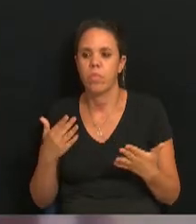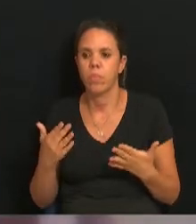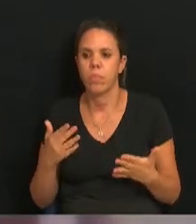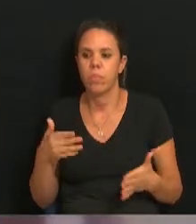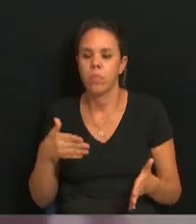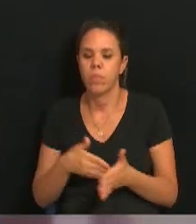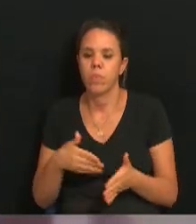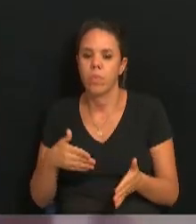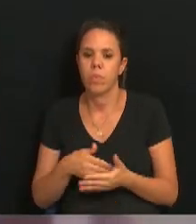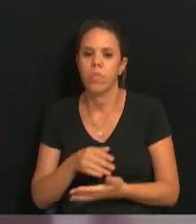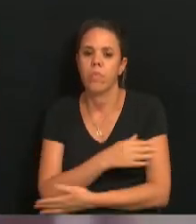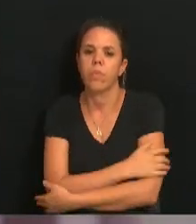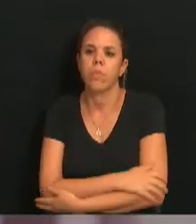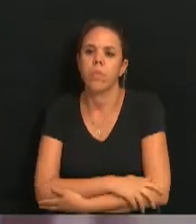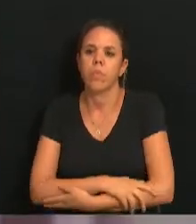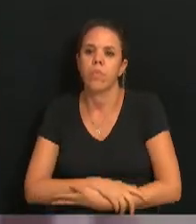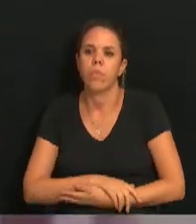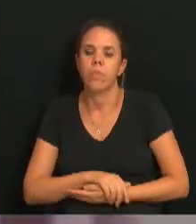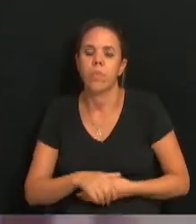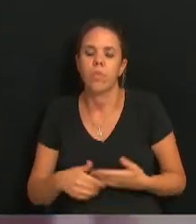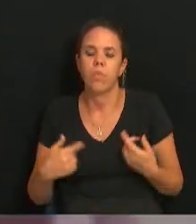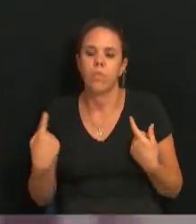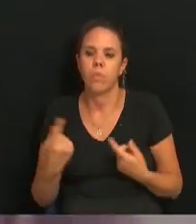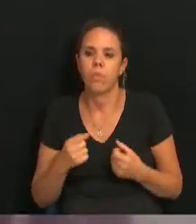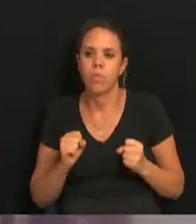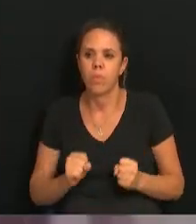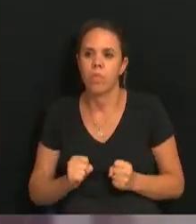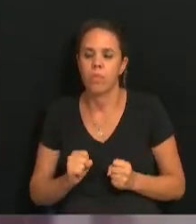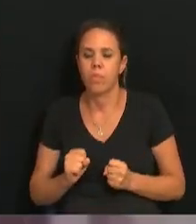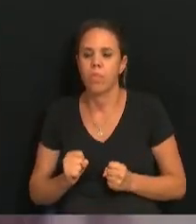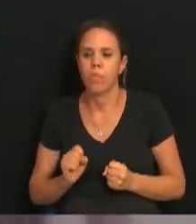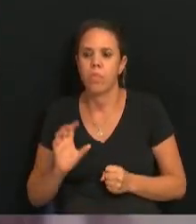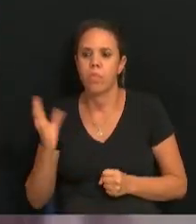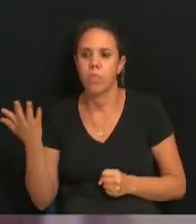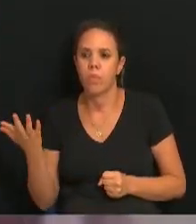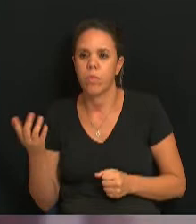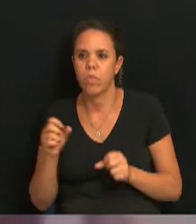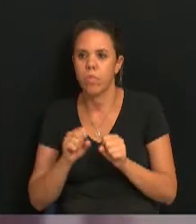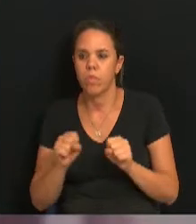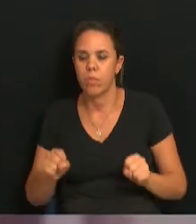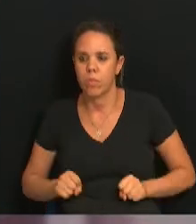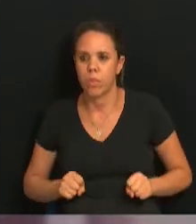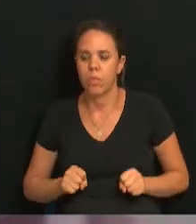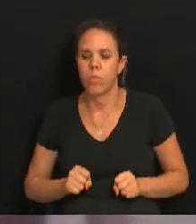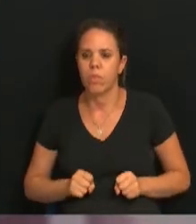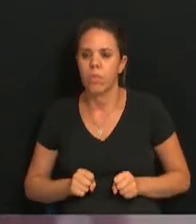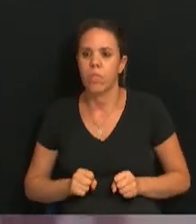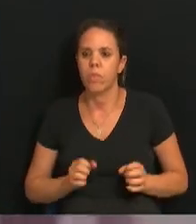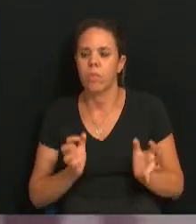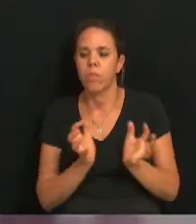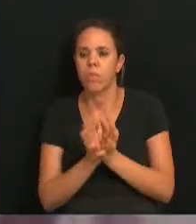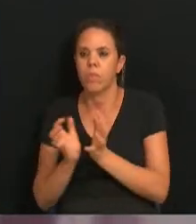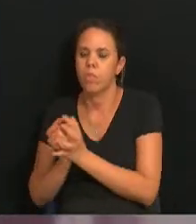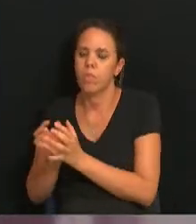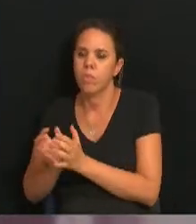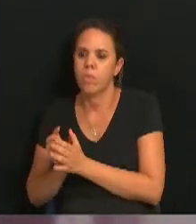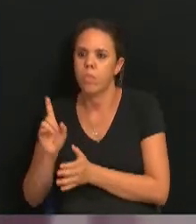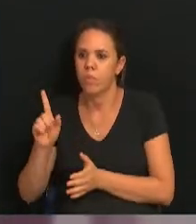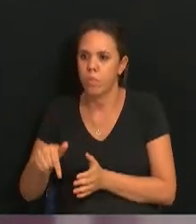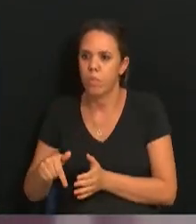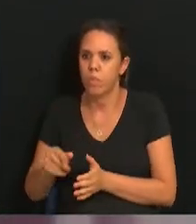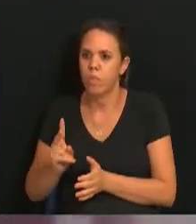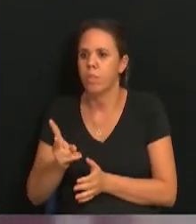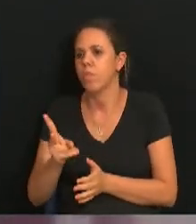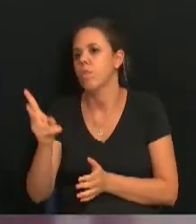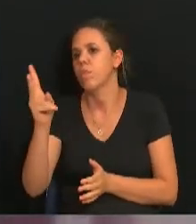limites, né? Para que a gente possa entender como está acontecendo o sistema de blocos hoje em dia. E se ele é para